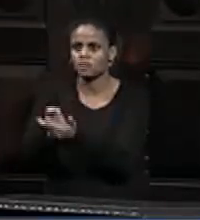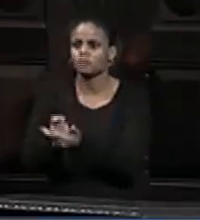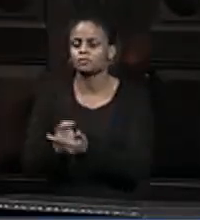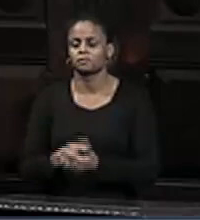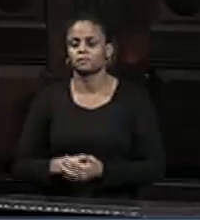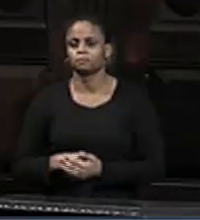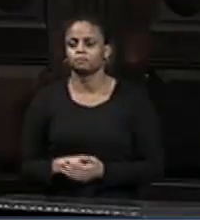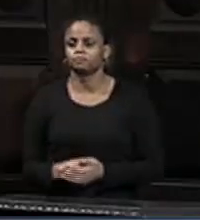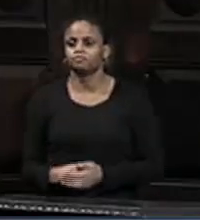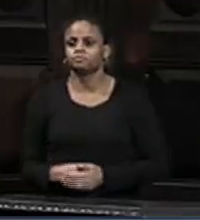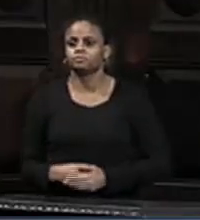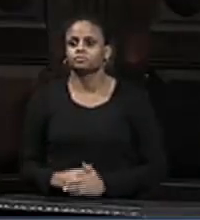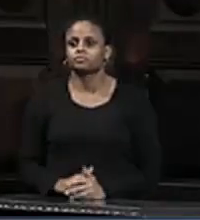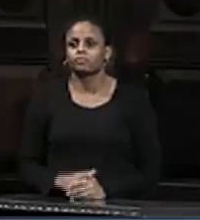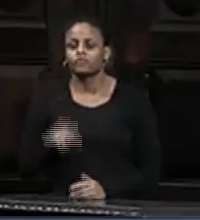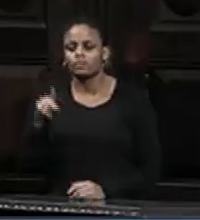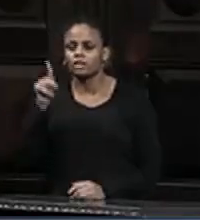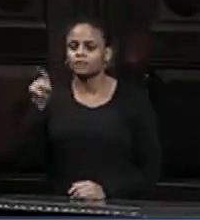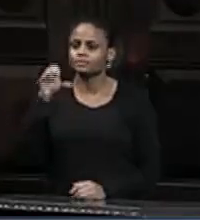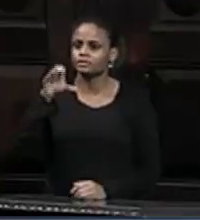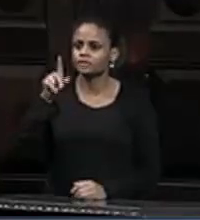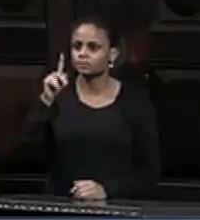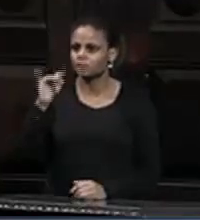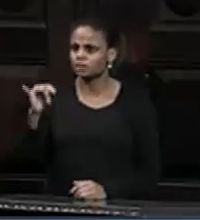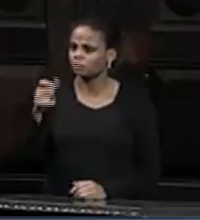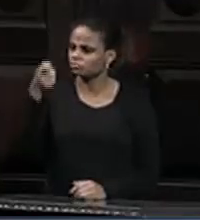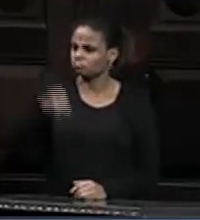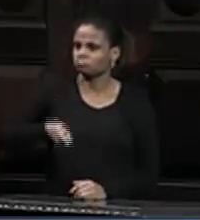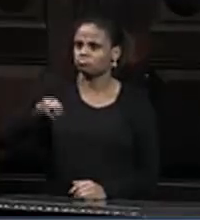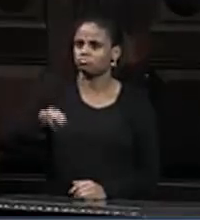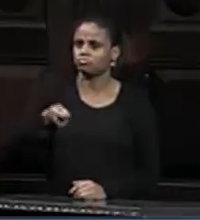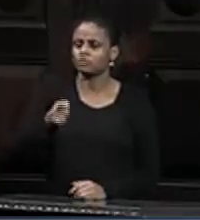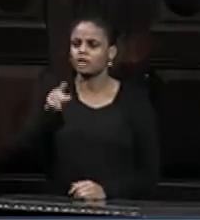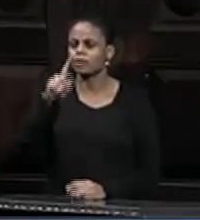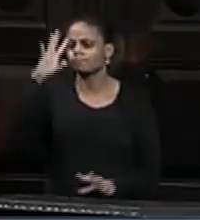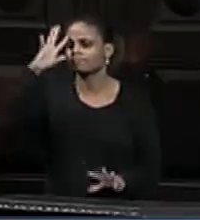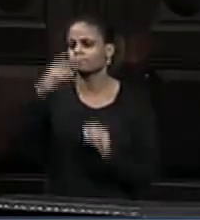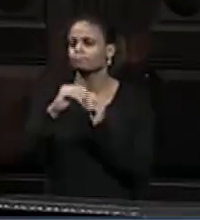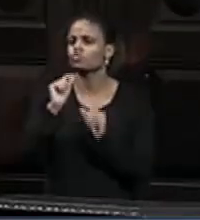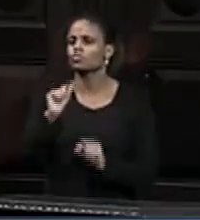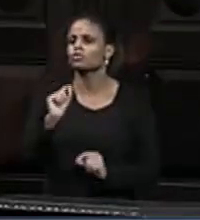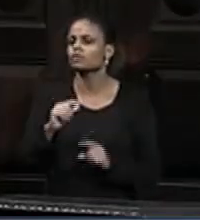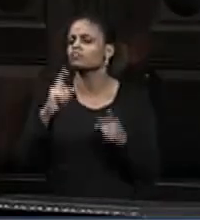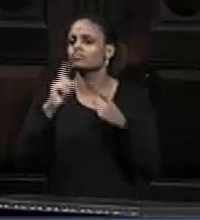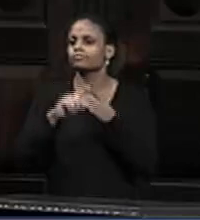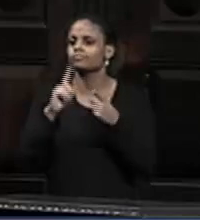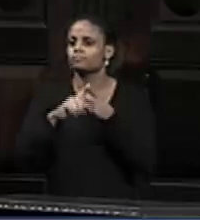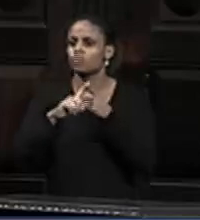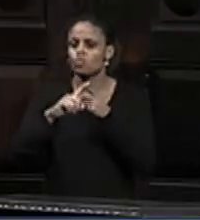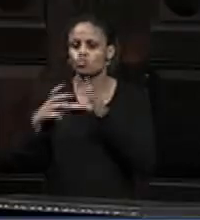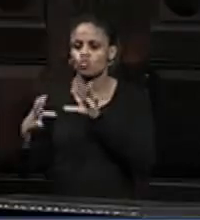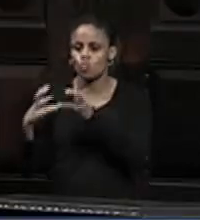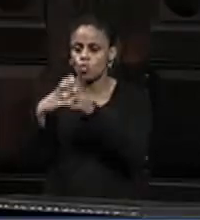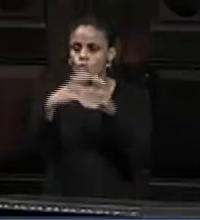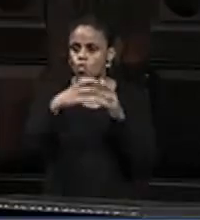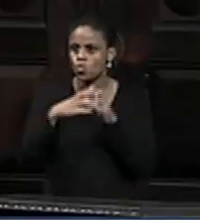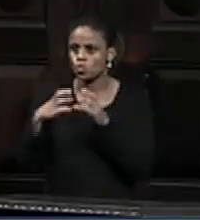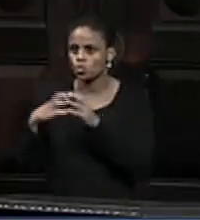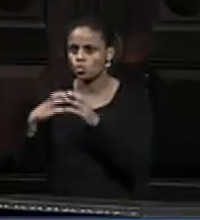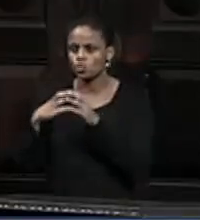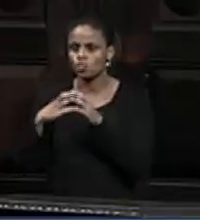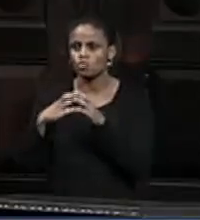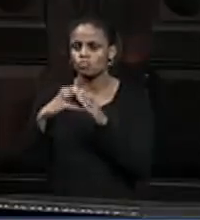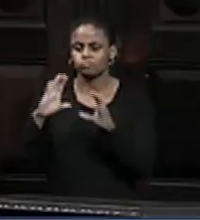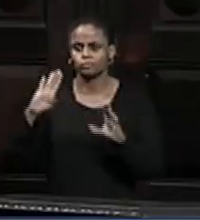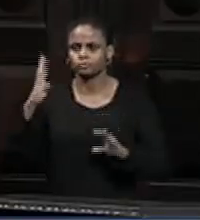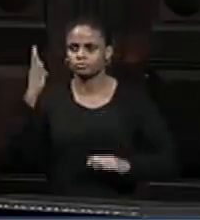CPI foi uma CPI muito dura, deputado, que concluiu, primeiro, formação de quadrilha. O